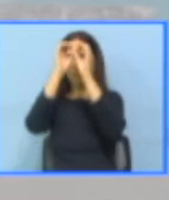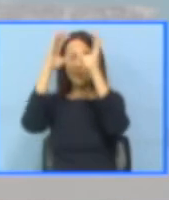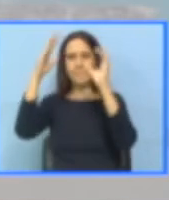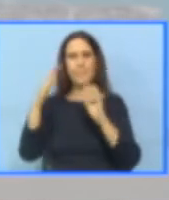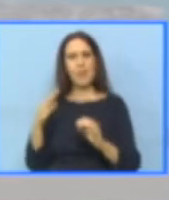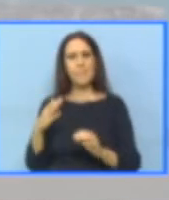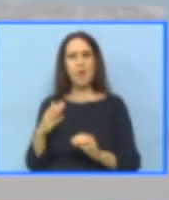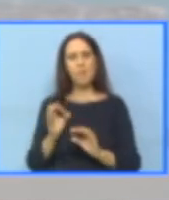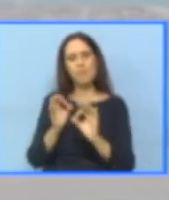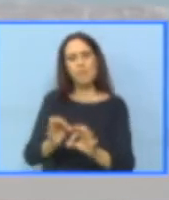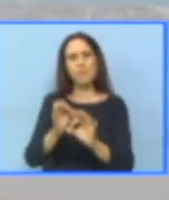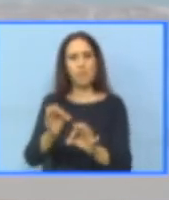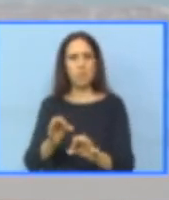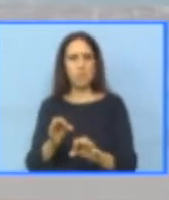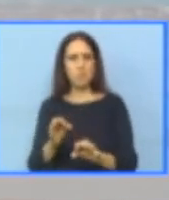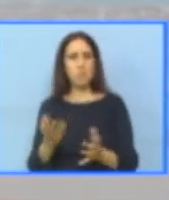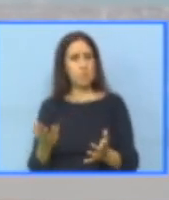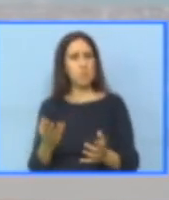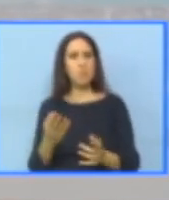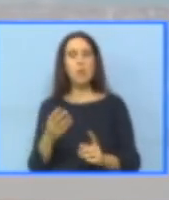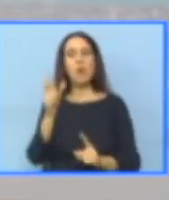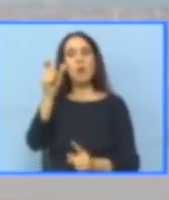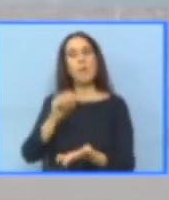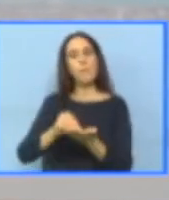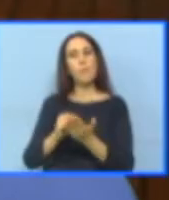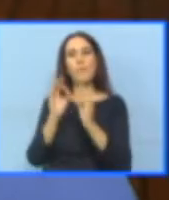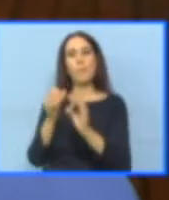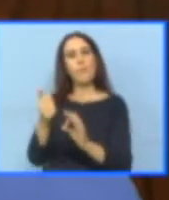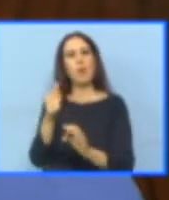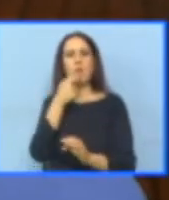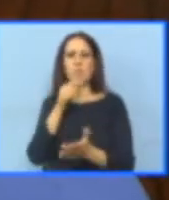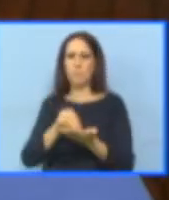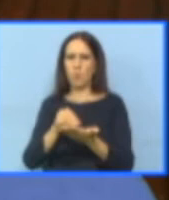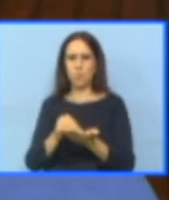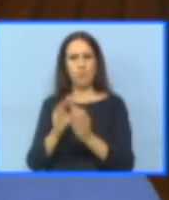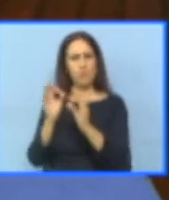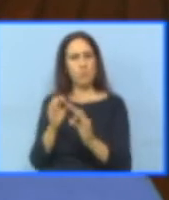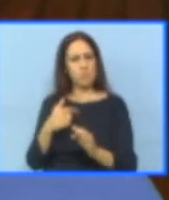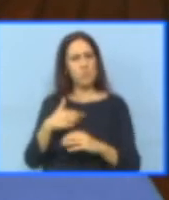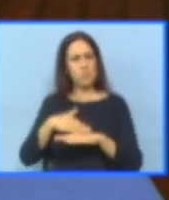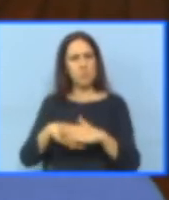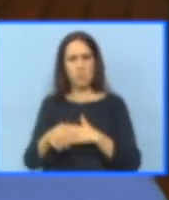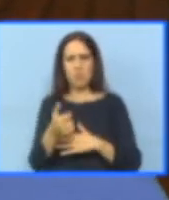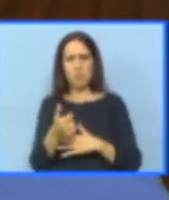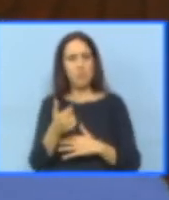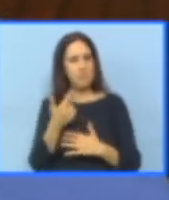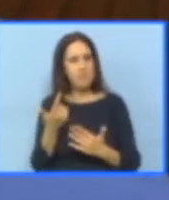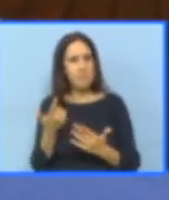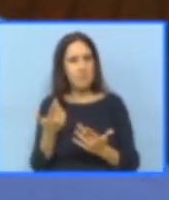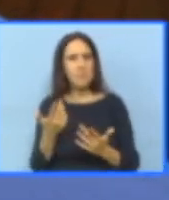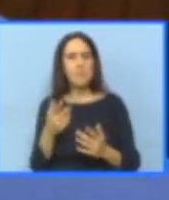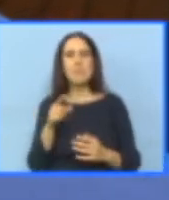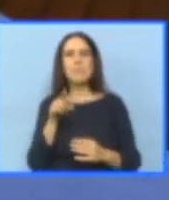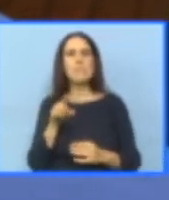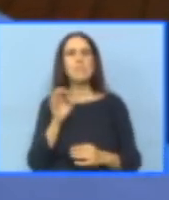caridadezinha e, portanto, fazer bem ao pobre, desde que o pobre seja pobre, que é para eu continuar a fazer bem. Estão a ver? Portanto, tudo o que